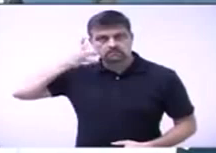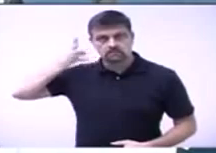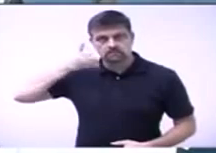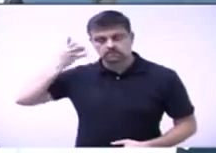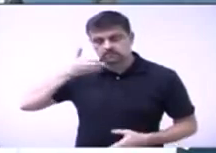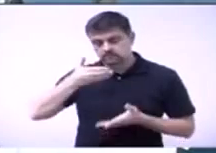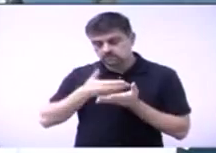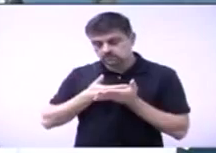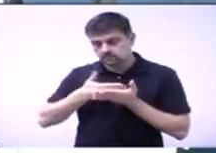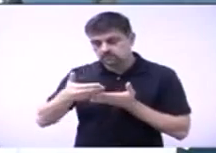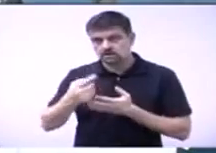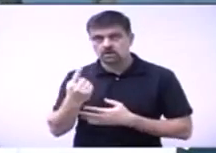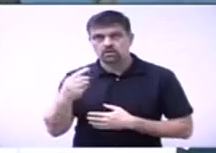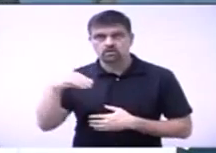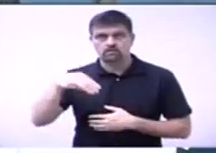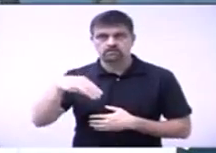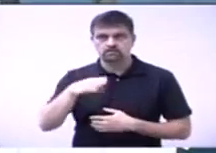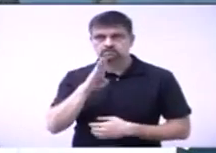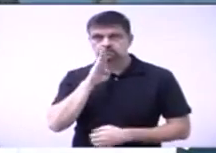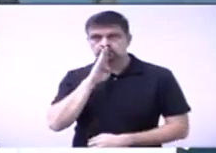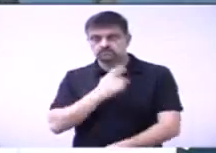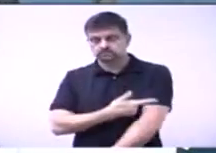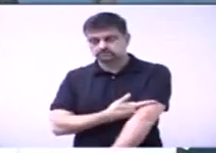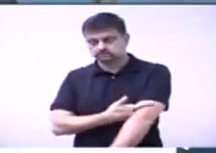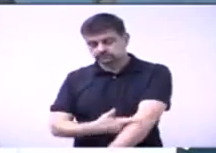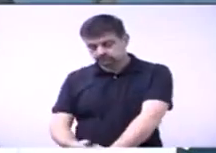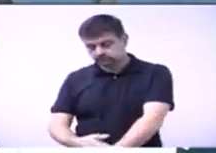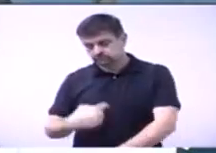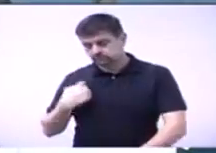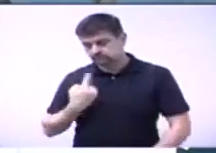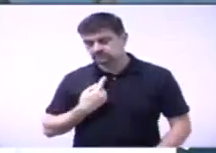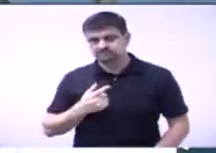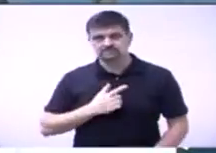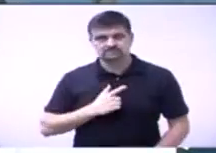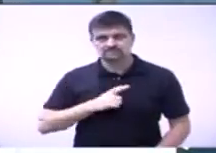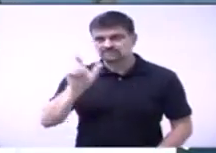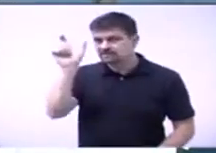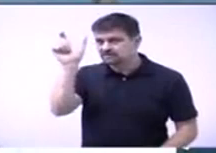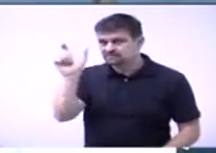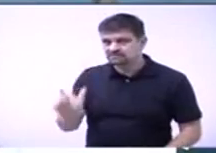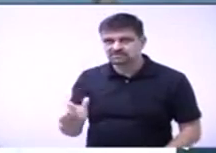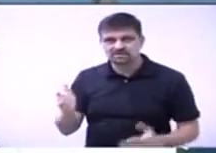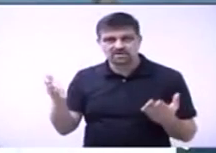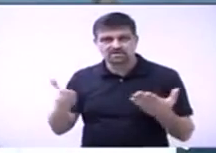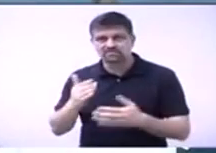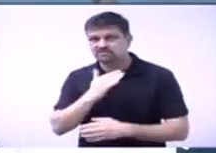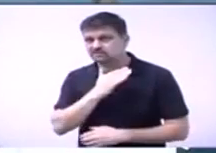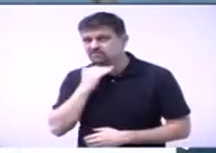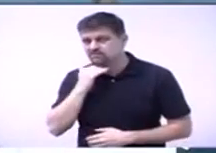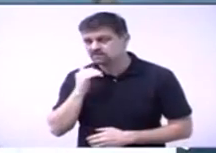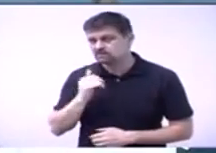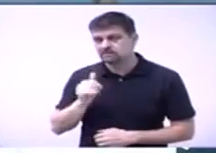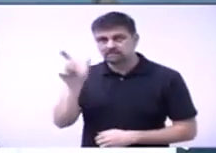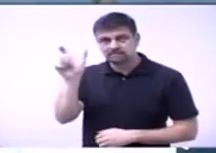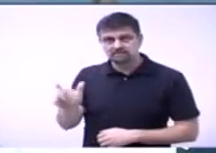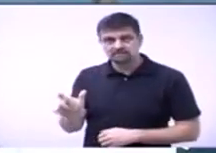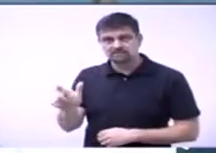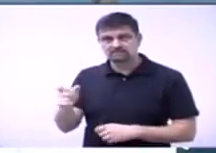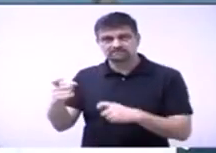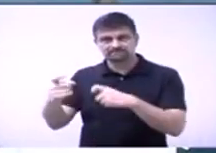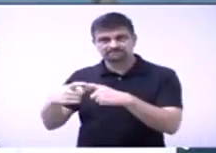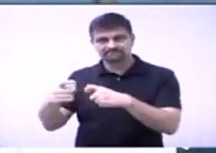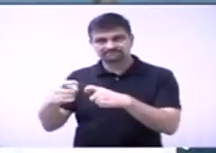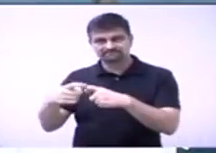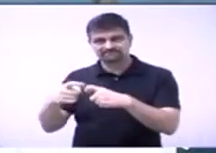pedindo um minuto de silêncio. Nós tivemos uma grande perda hoje na saúde. Um